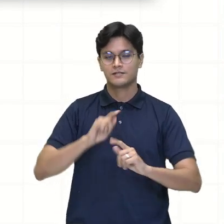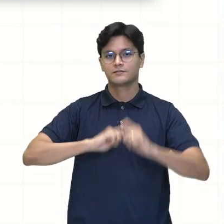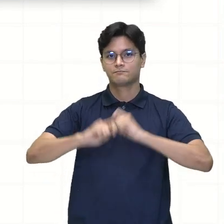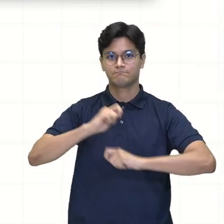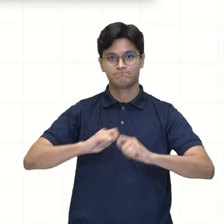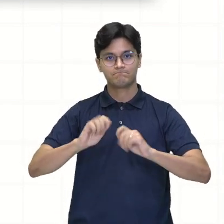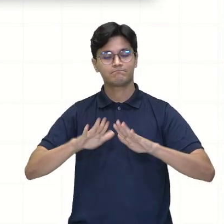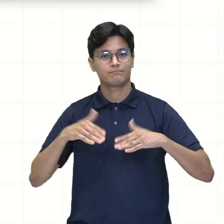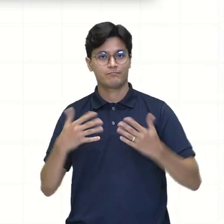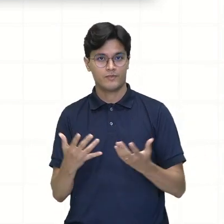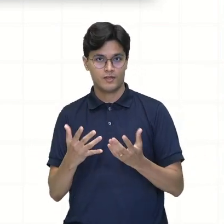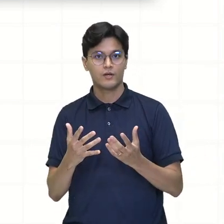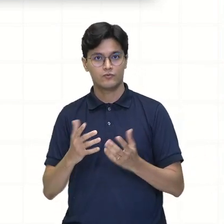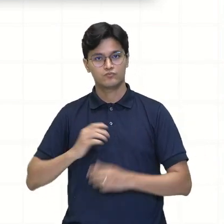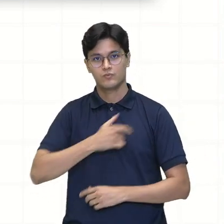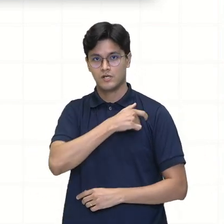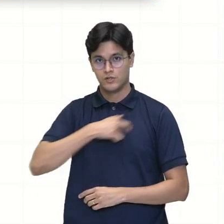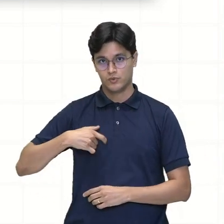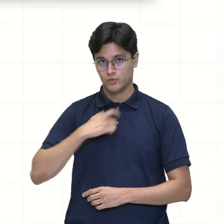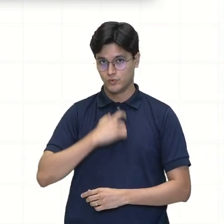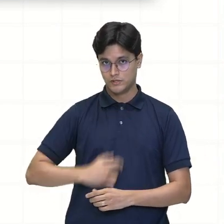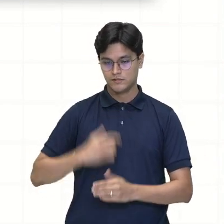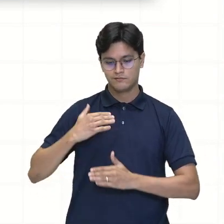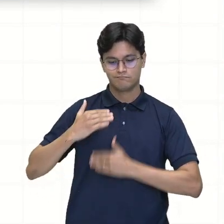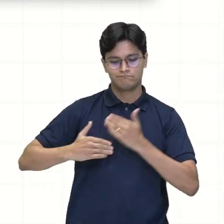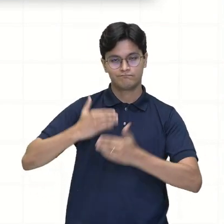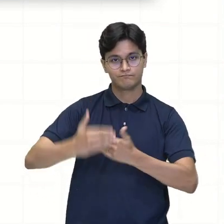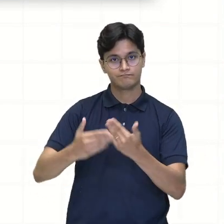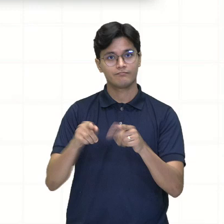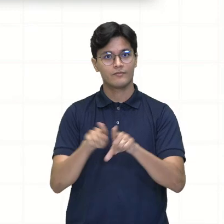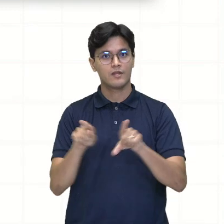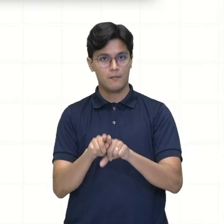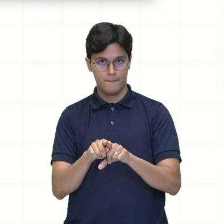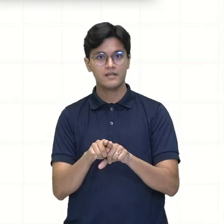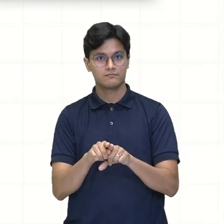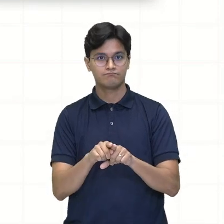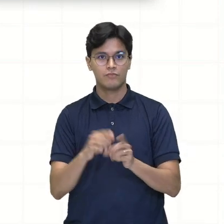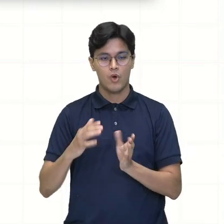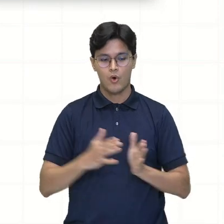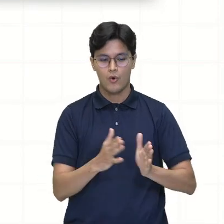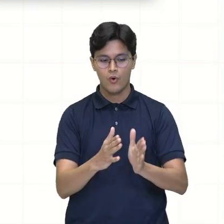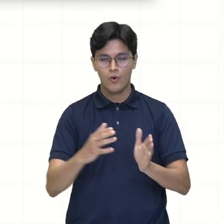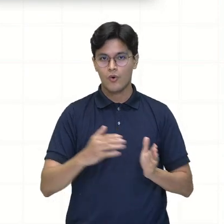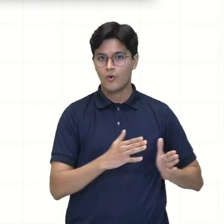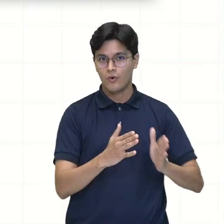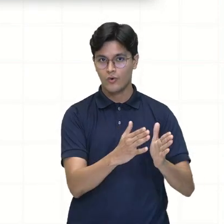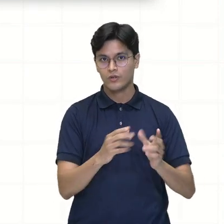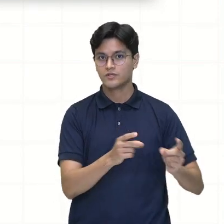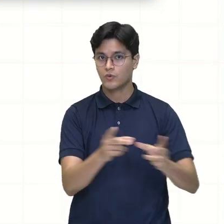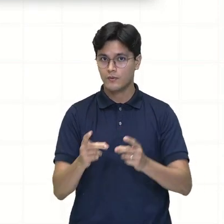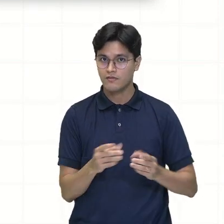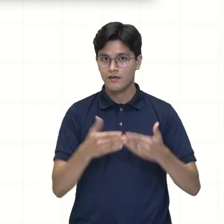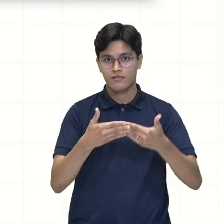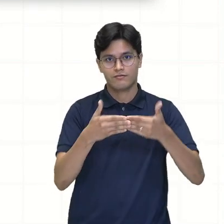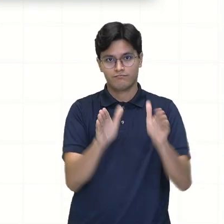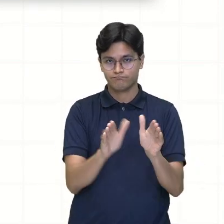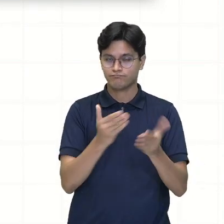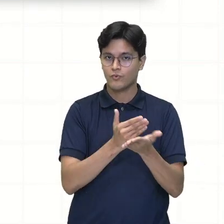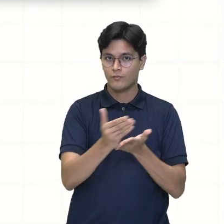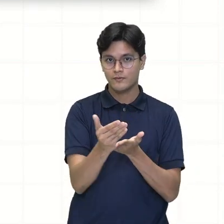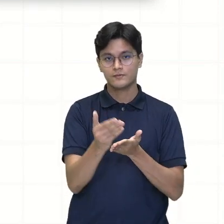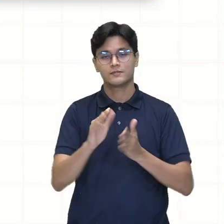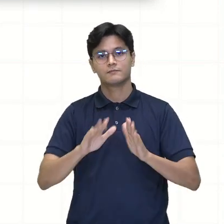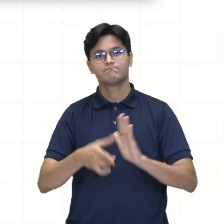as cruzadas iam acontecendo, havia também abertura de rotas comerciais. Então, a princípio, ela